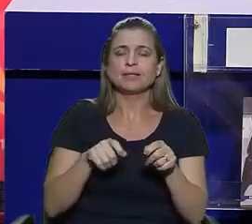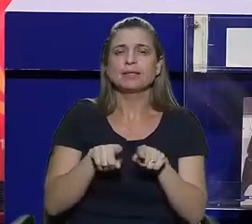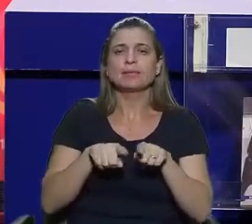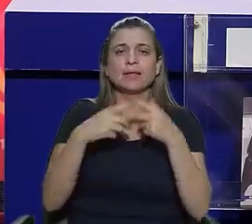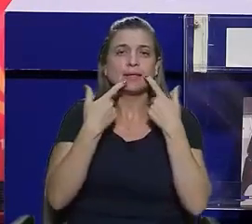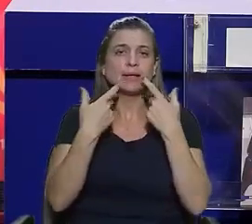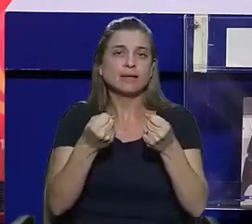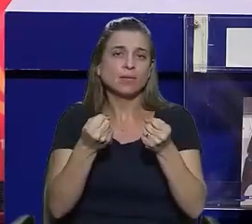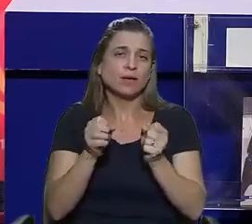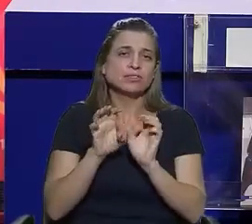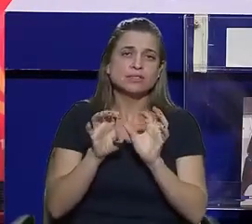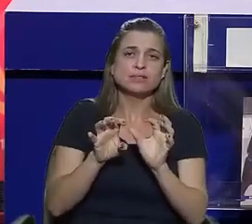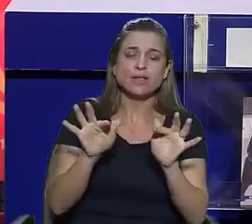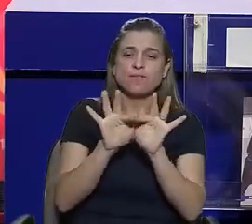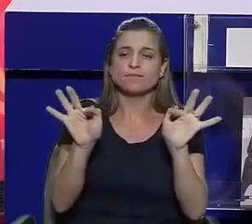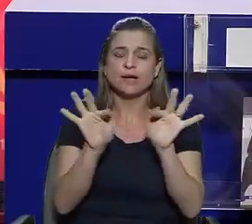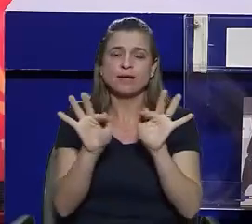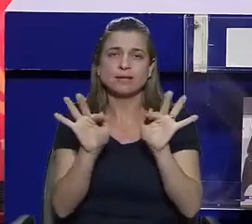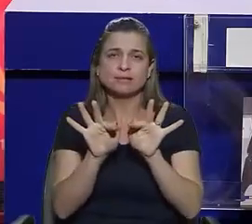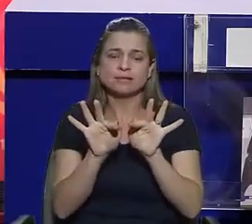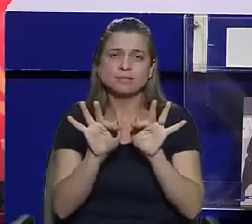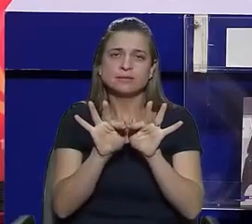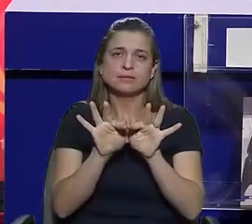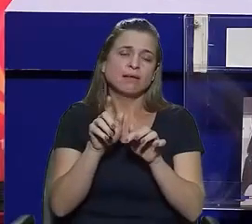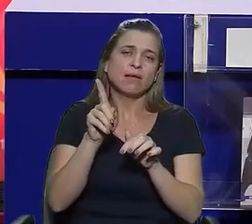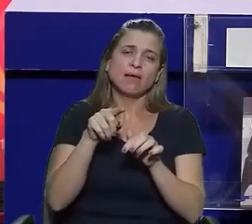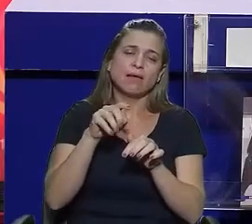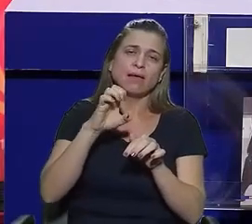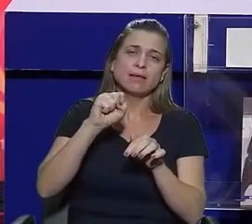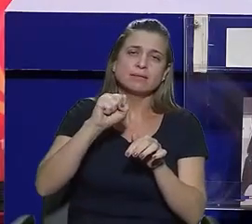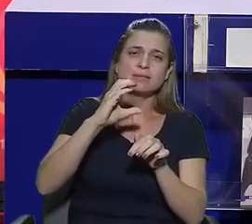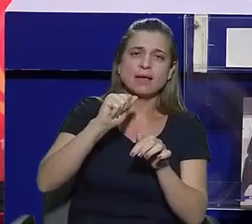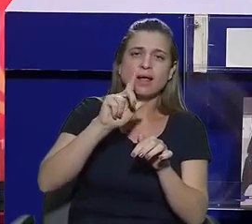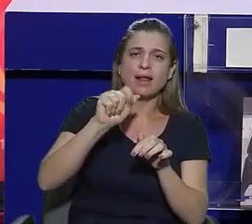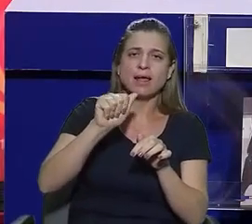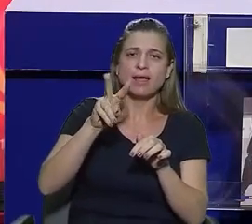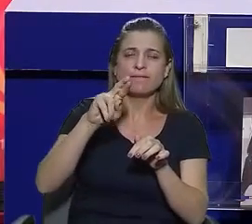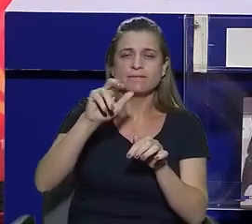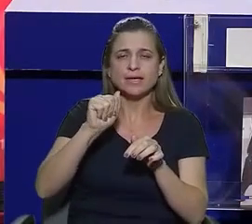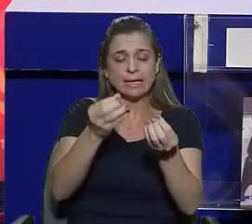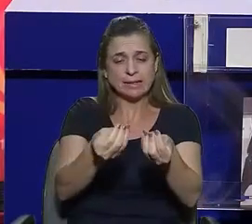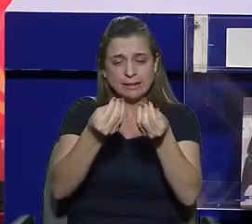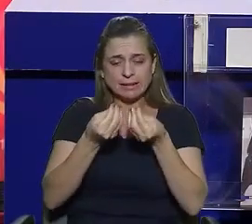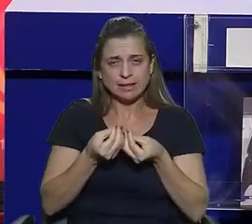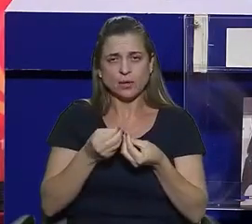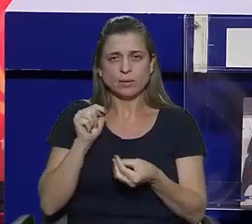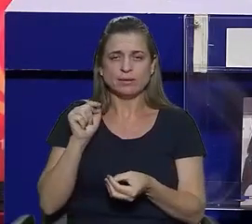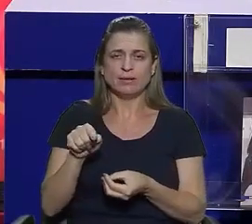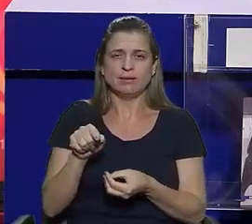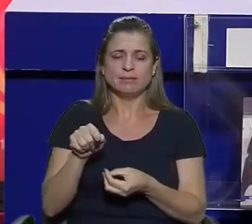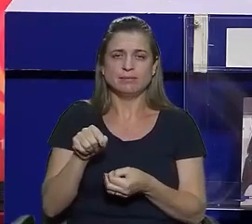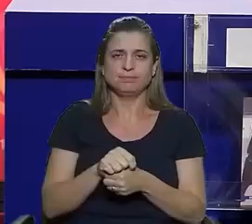isso, uma frase se esfregando na outra. Aí eu digo, é o escalavra, e quem me deu foi o poeta Max Martins. Eu adoro